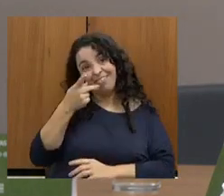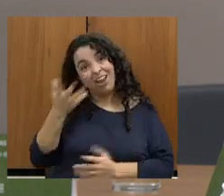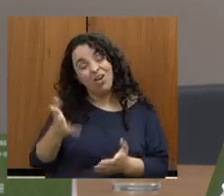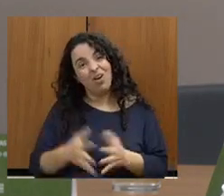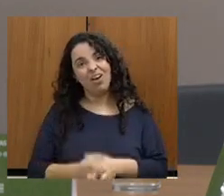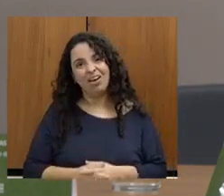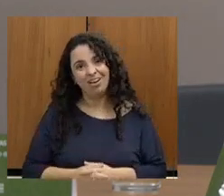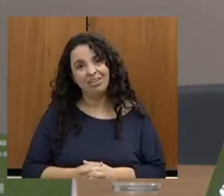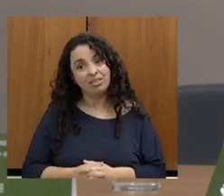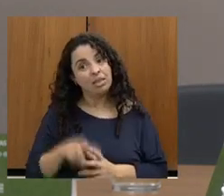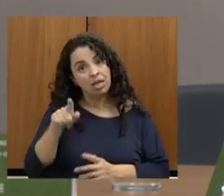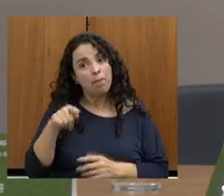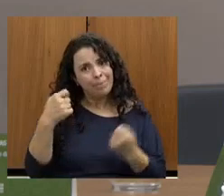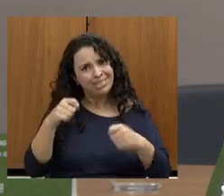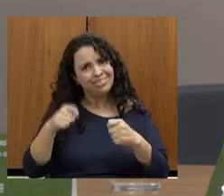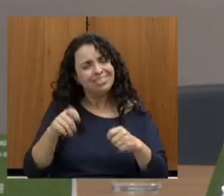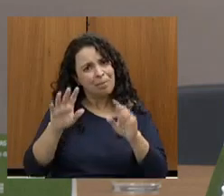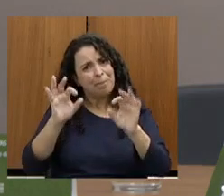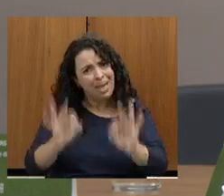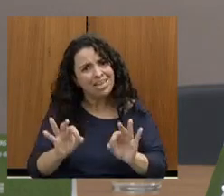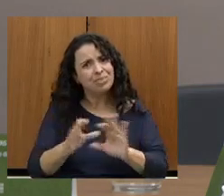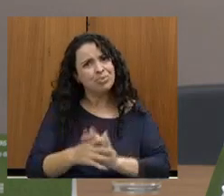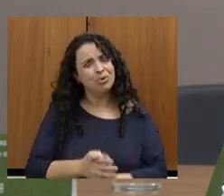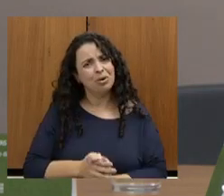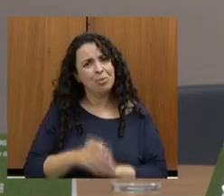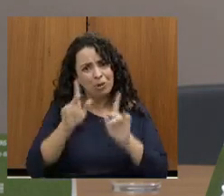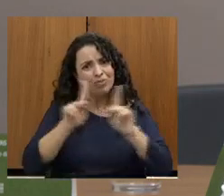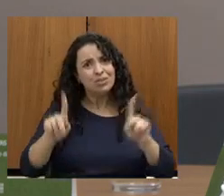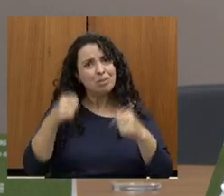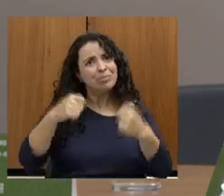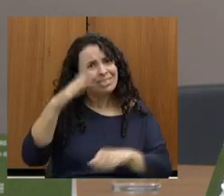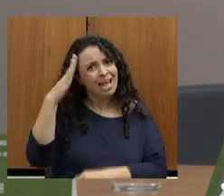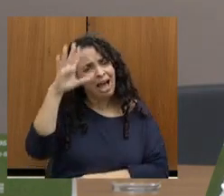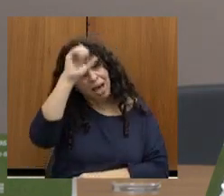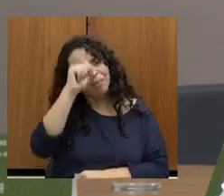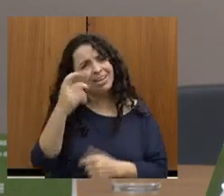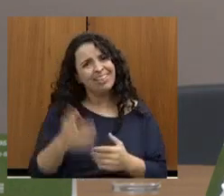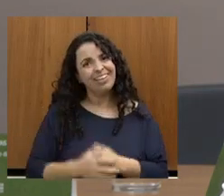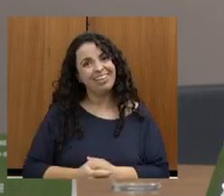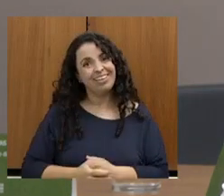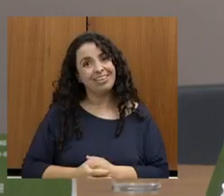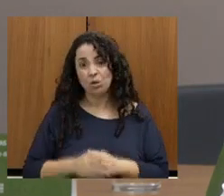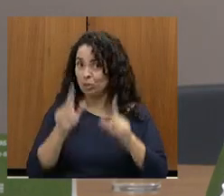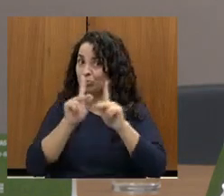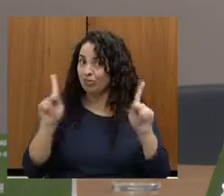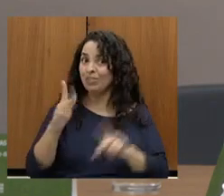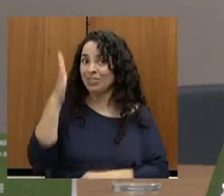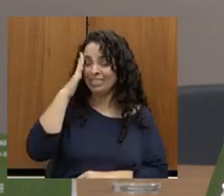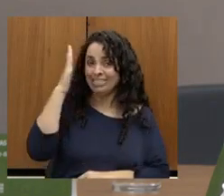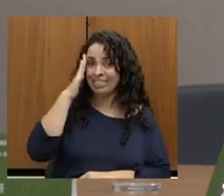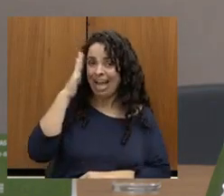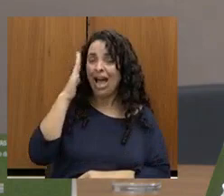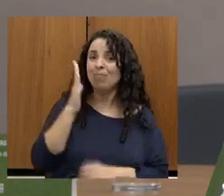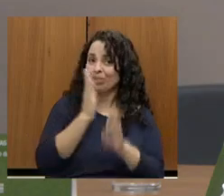E todos os professores da escola, no dia primeiro, tinham conhecimento do diagnóstico do Davi, imagino que do Lucas também.